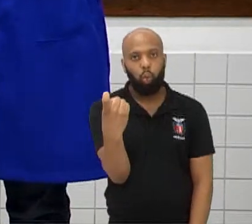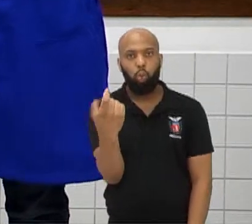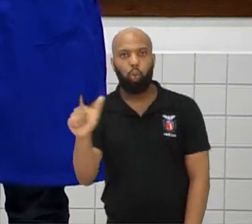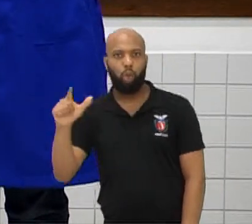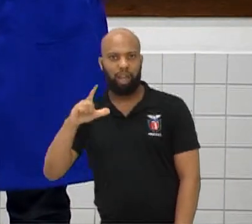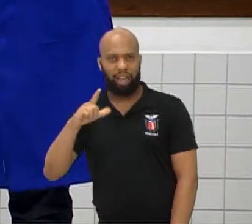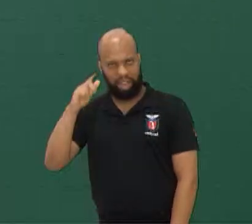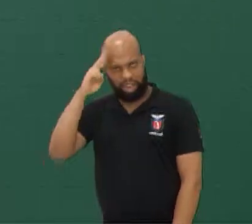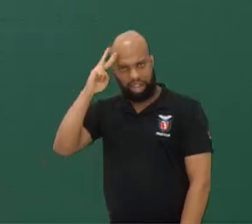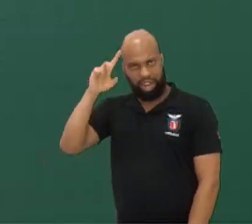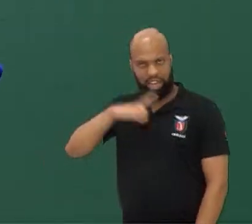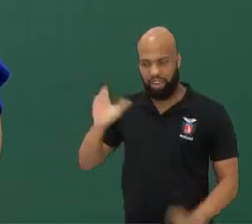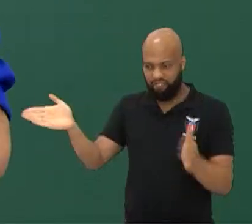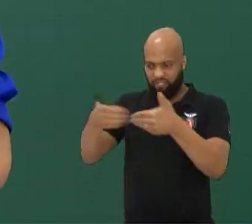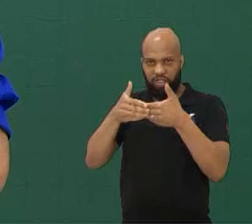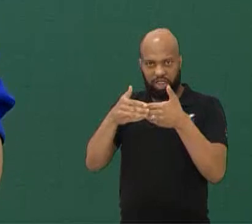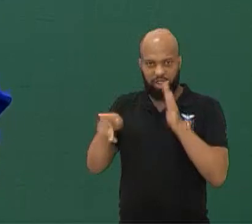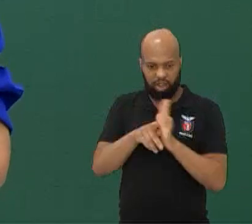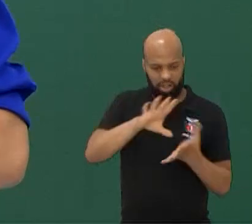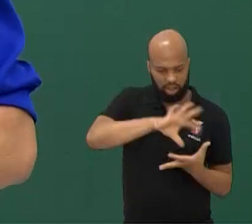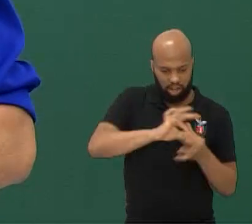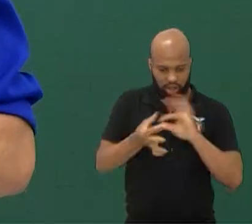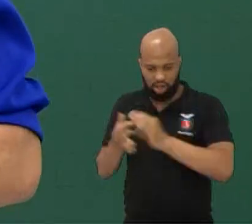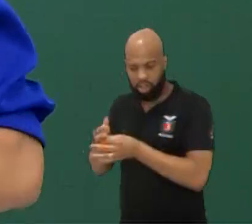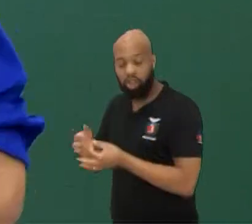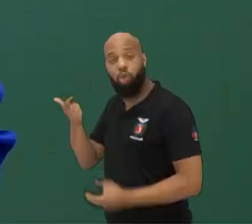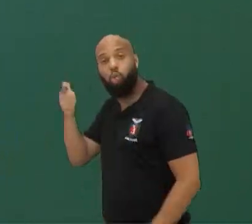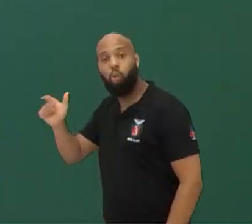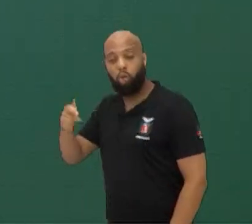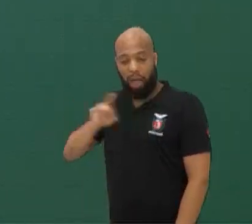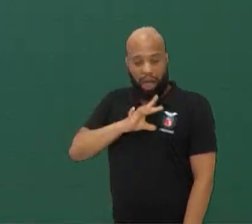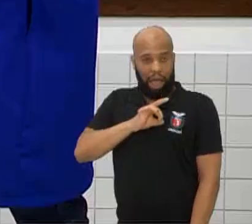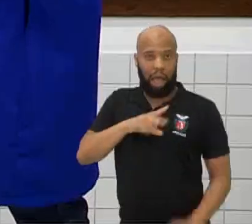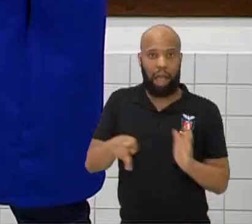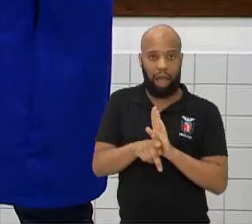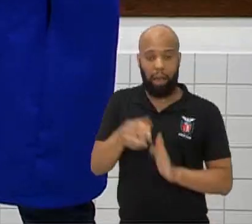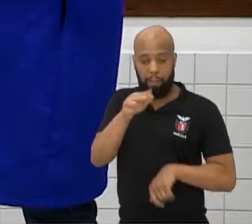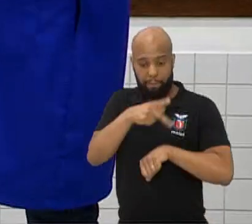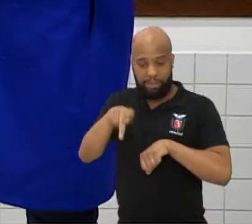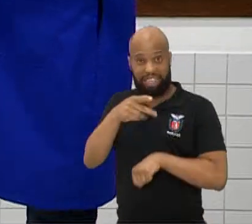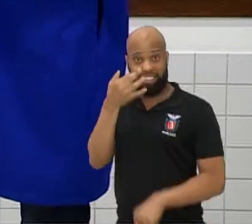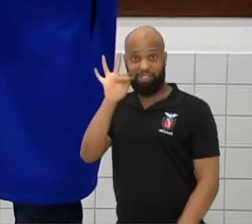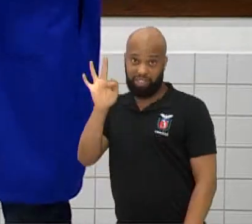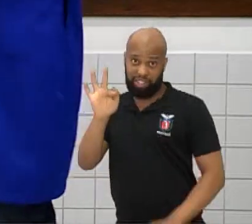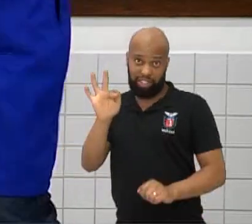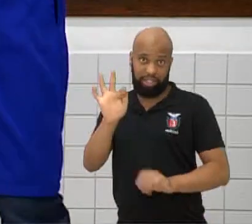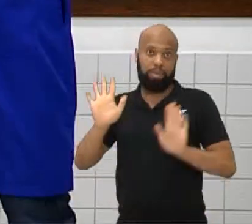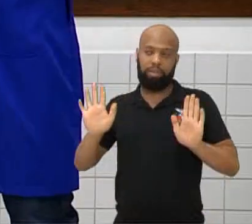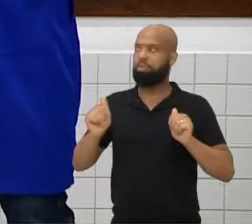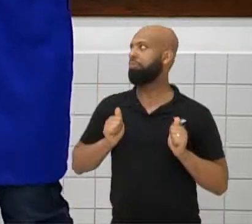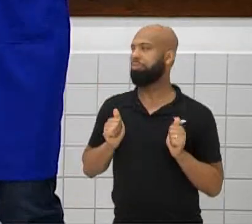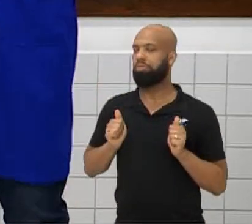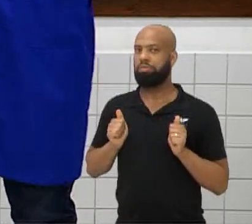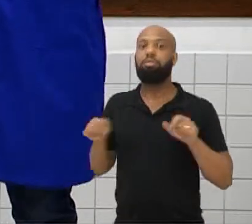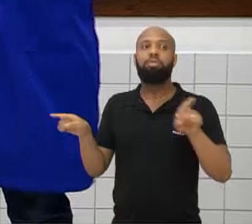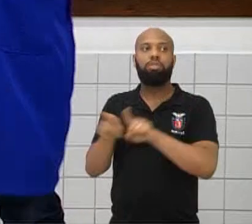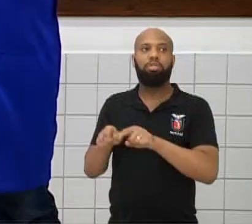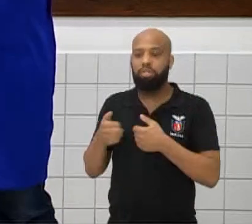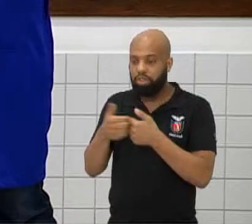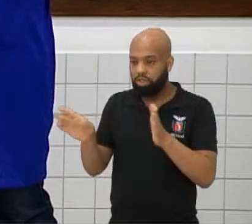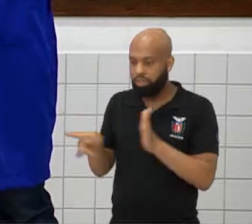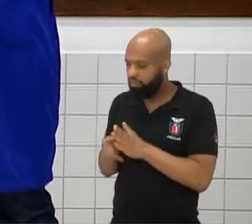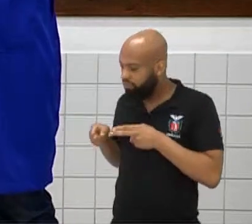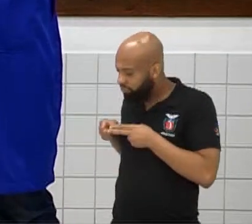do bloqueio continental? O resto está com medo da França, está mais aliado à França. Ei, além disso, abriu os